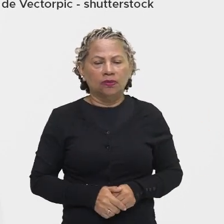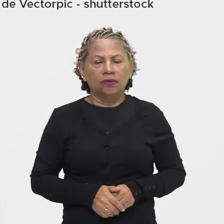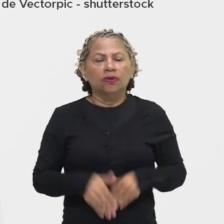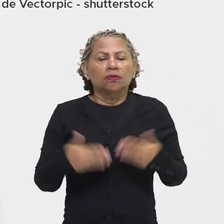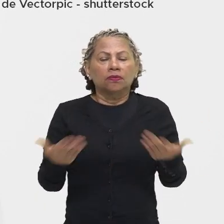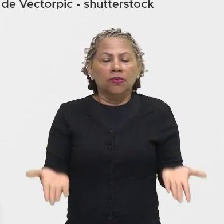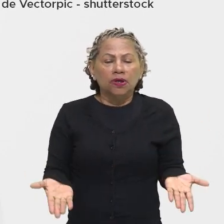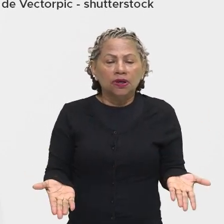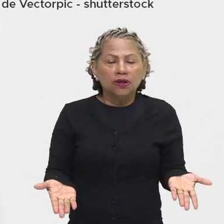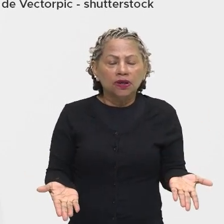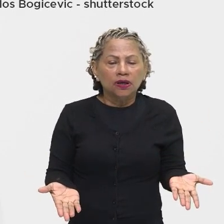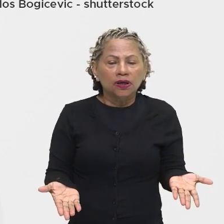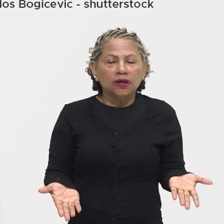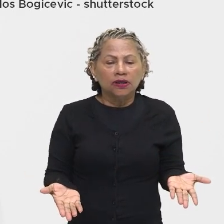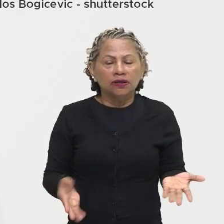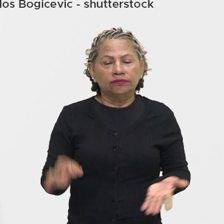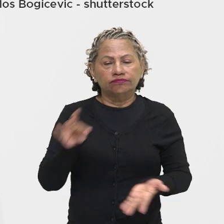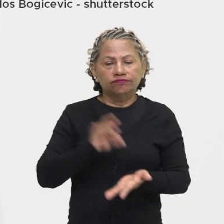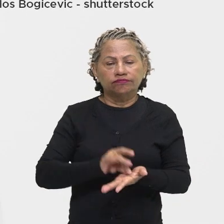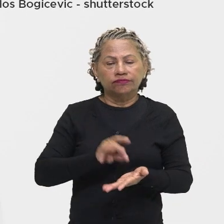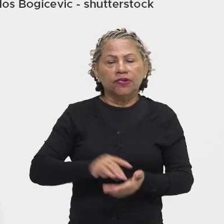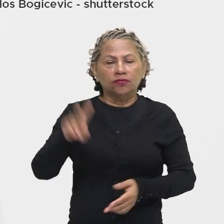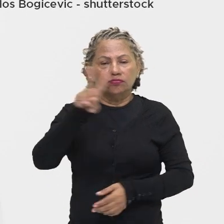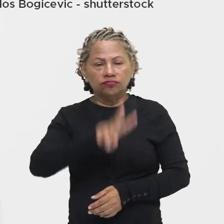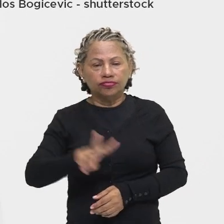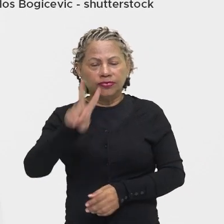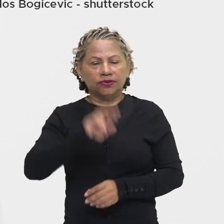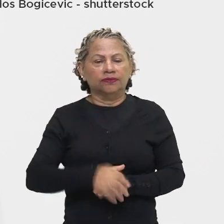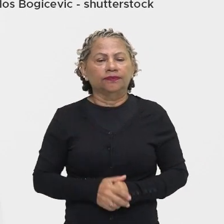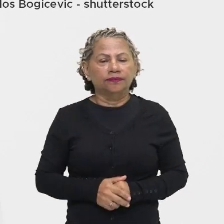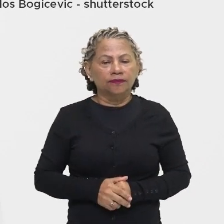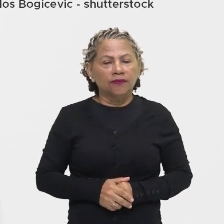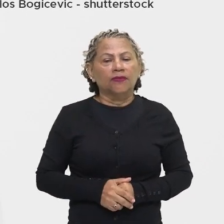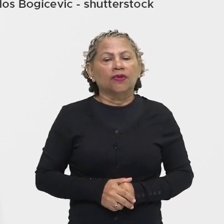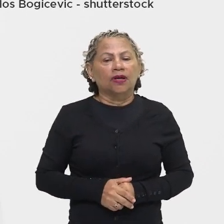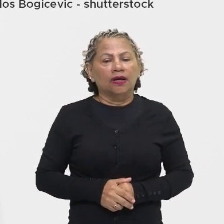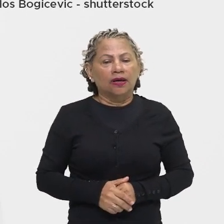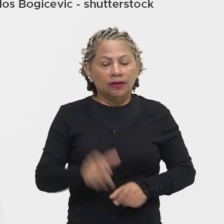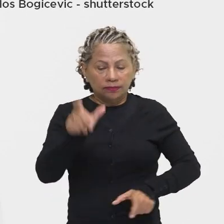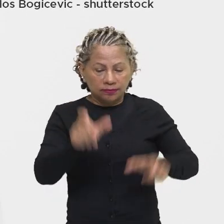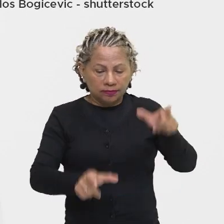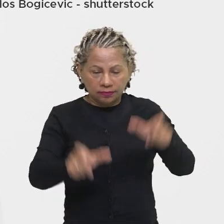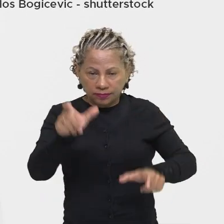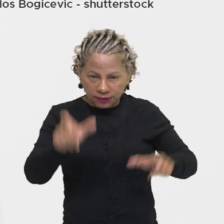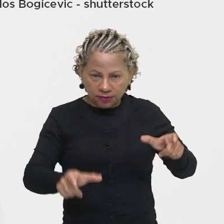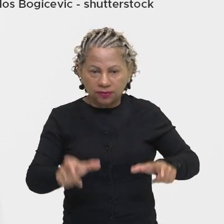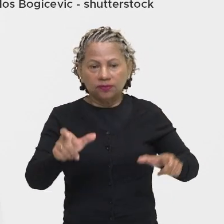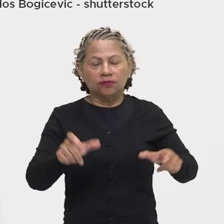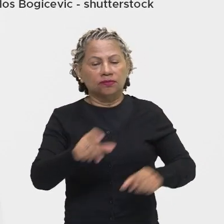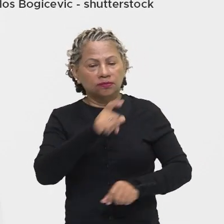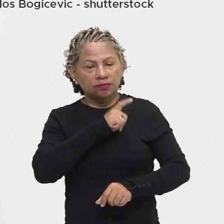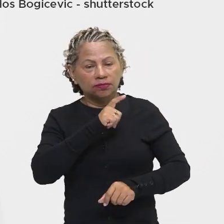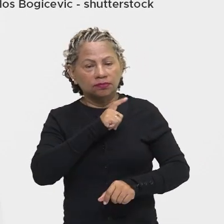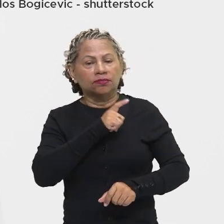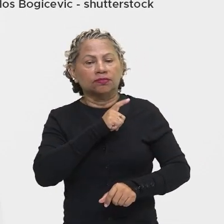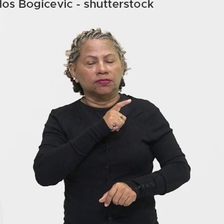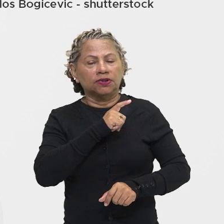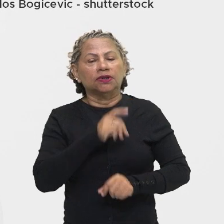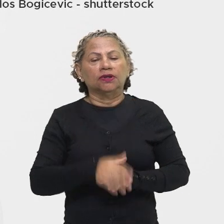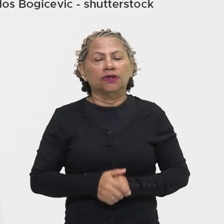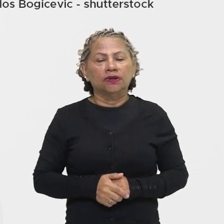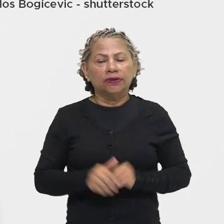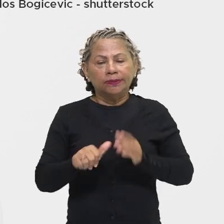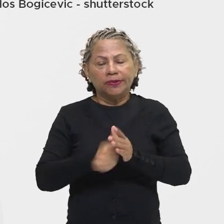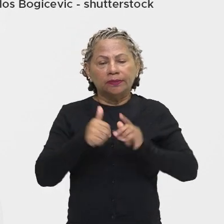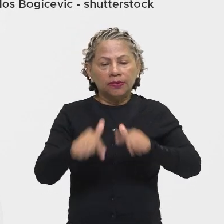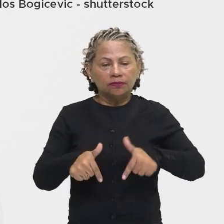sociais no cyberativismo? Muitos especialistas afirmam que a primeira